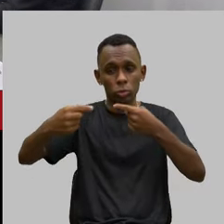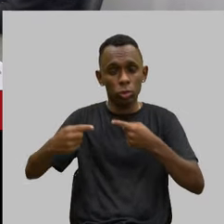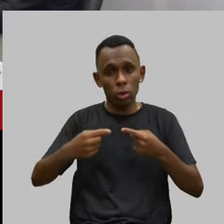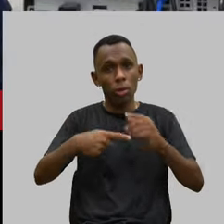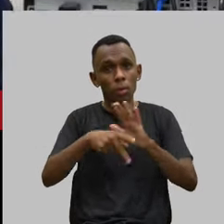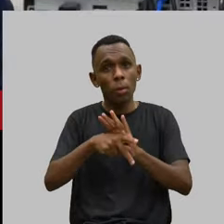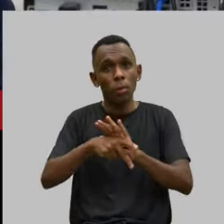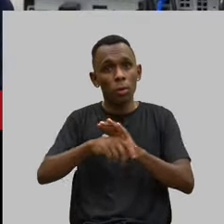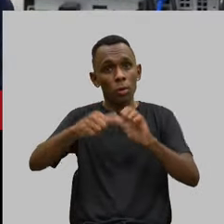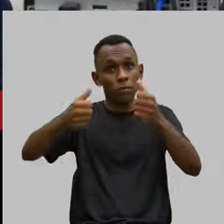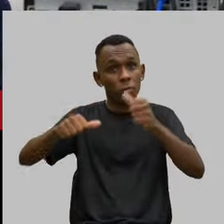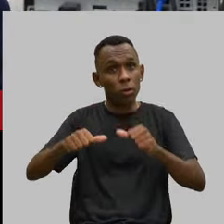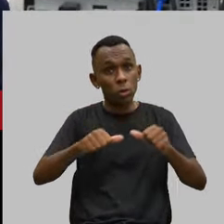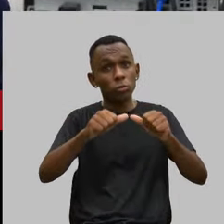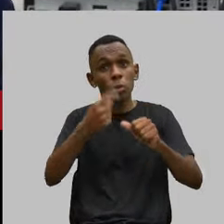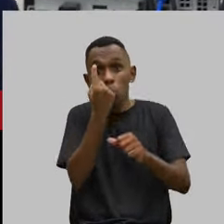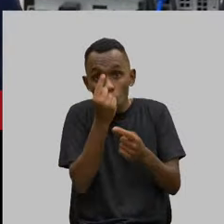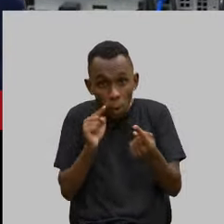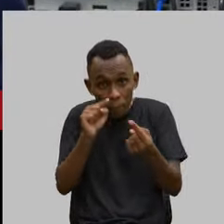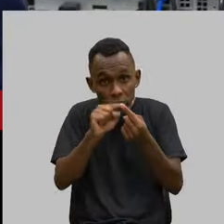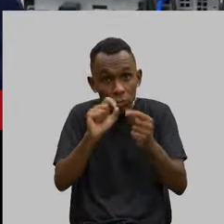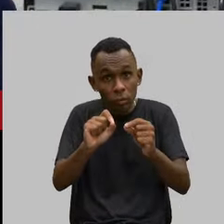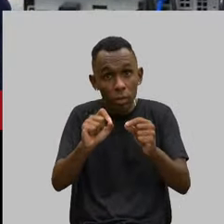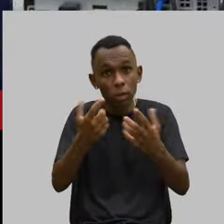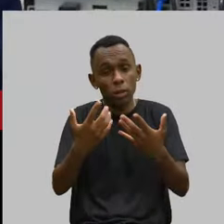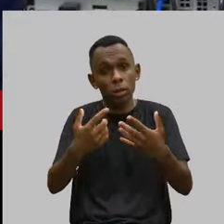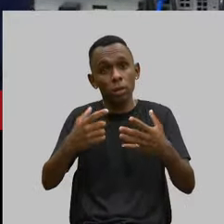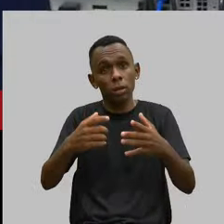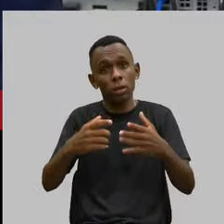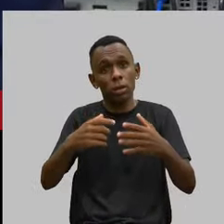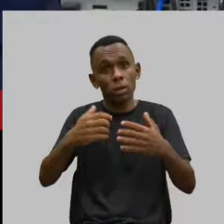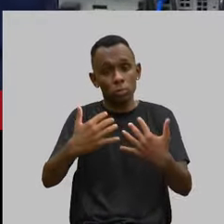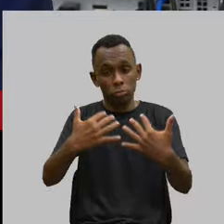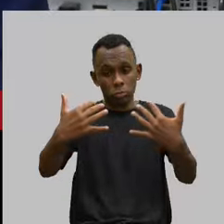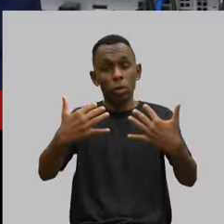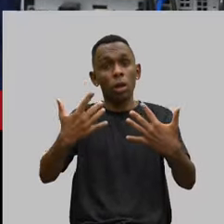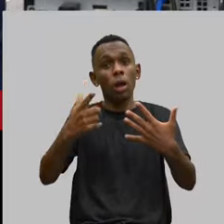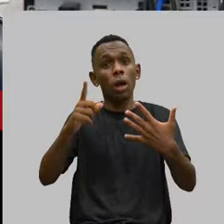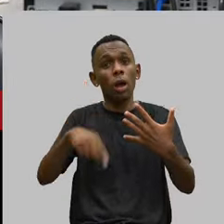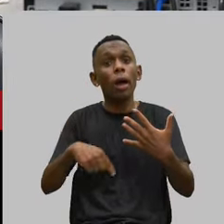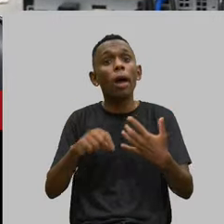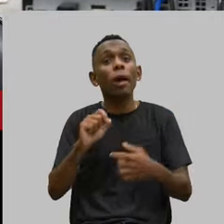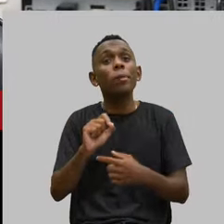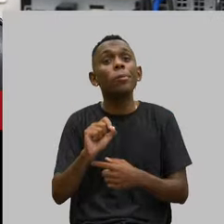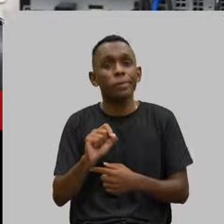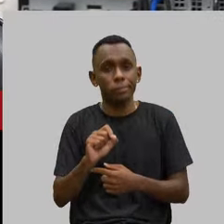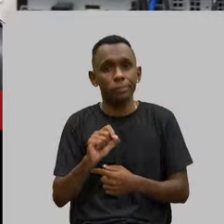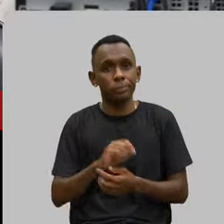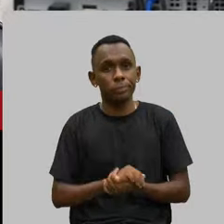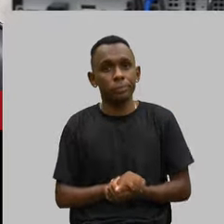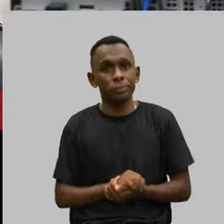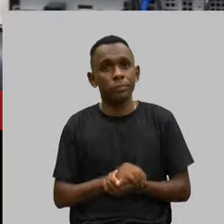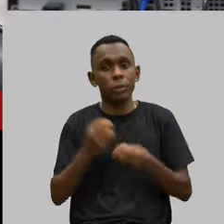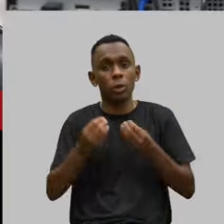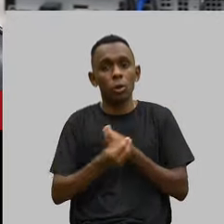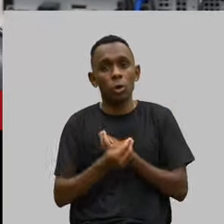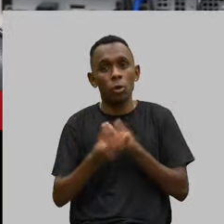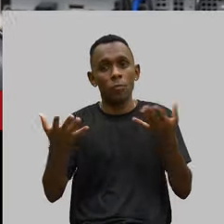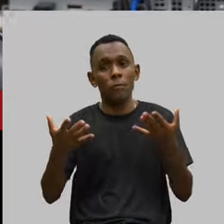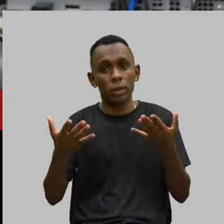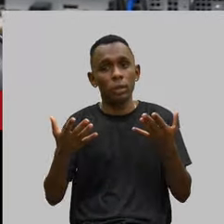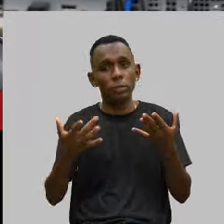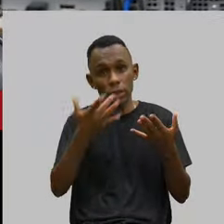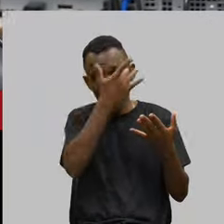fiscaliza um dos objetivos da Assembleia fiscaliza Era exatamente oferecer